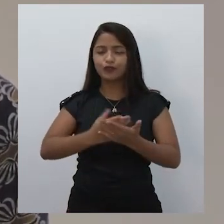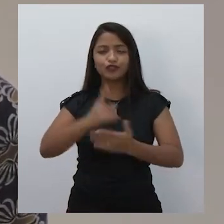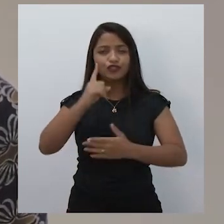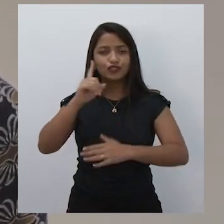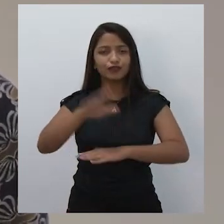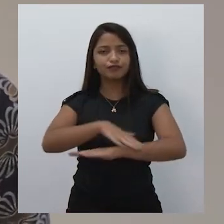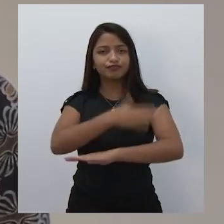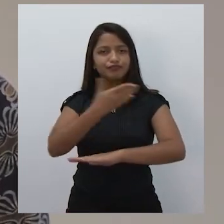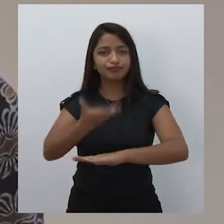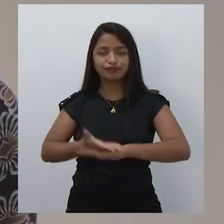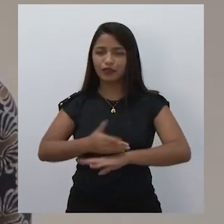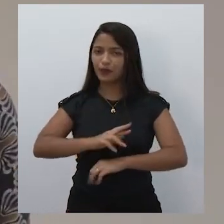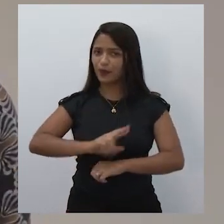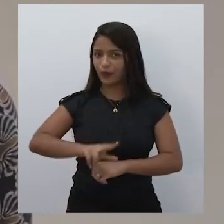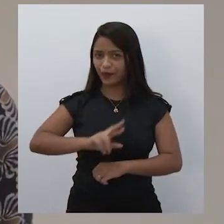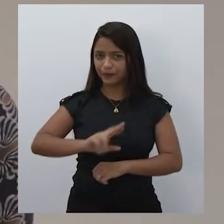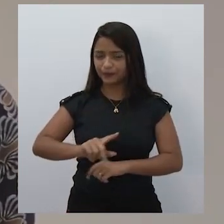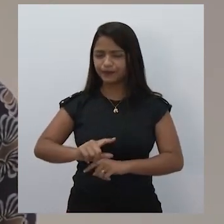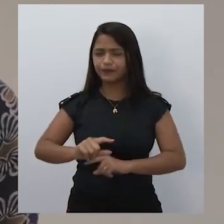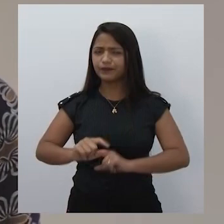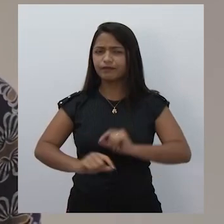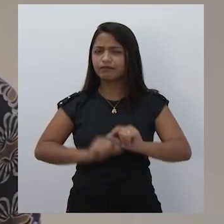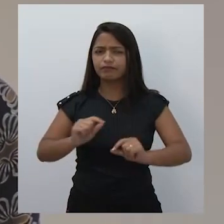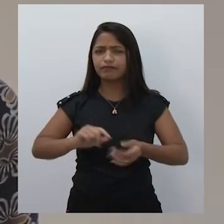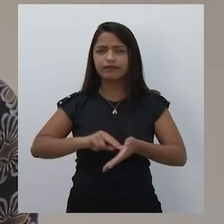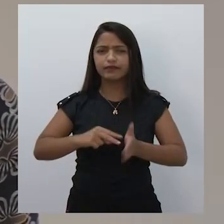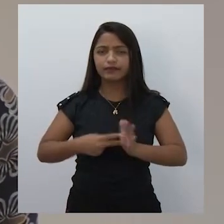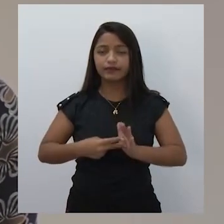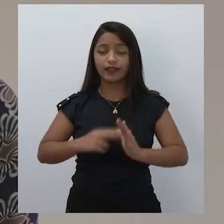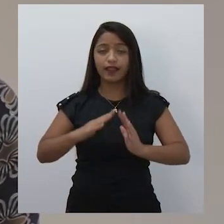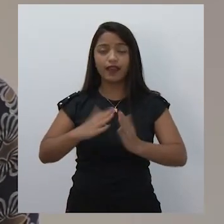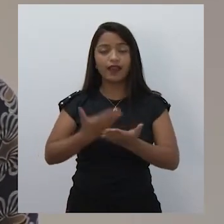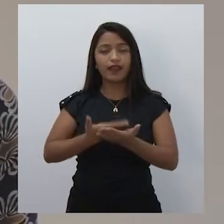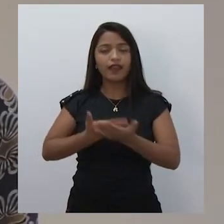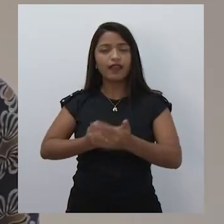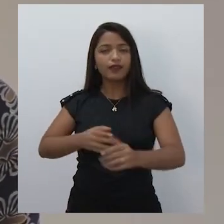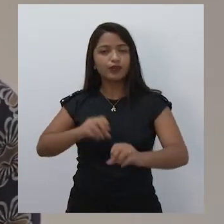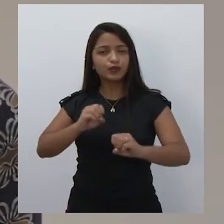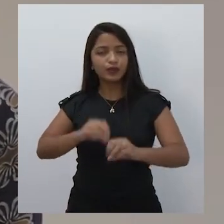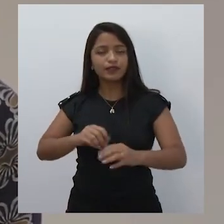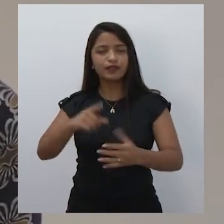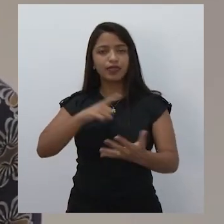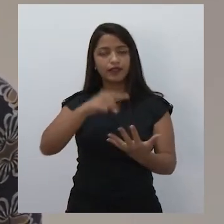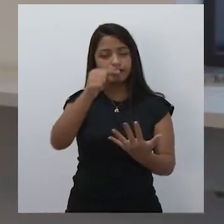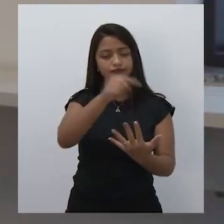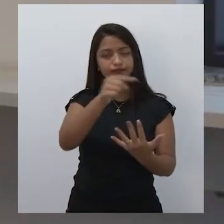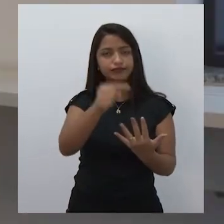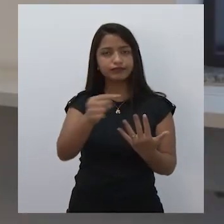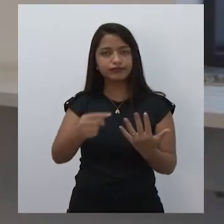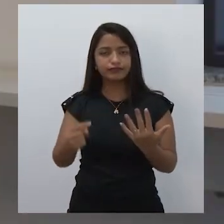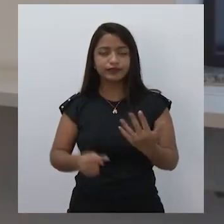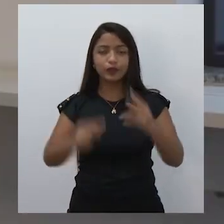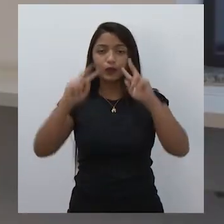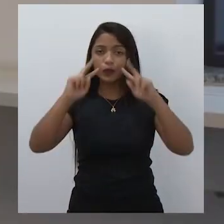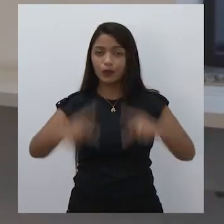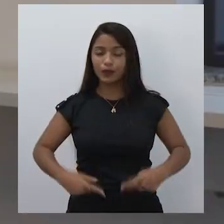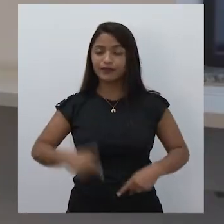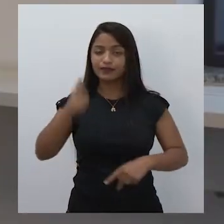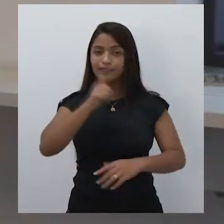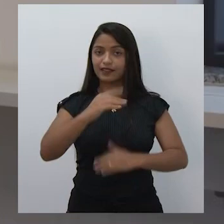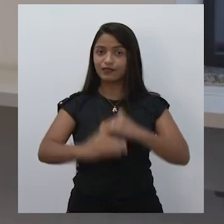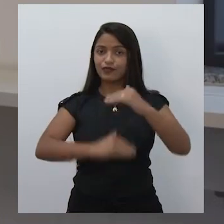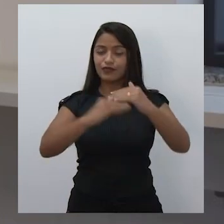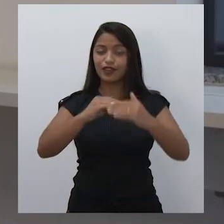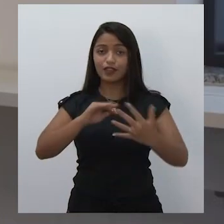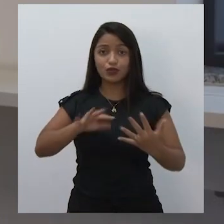uma educação que vai contemplar todas as dimensões do desenvolvimento humano. Ou seja, a